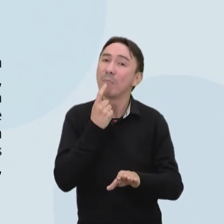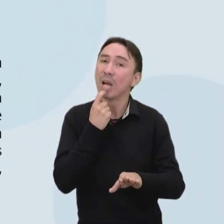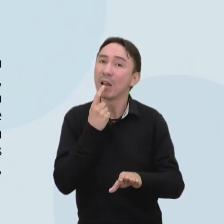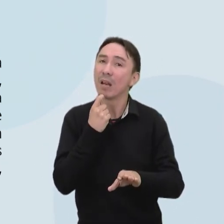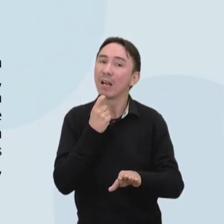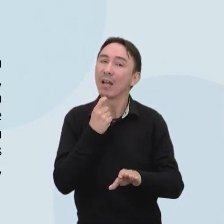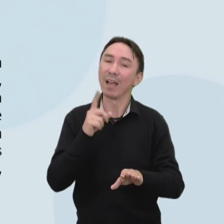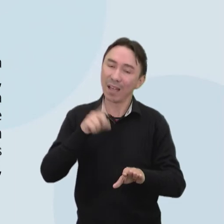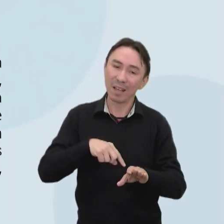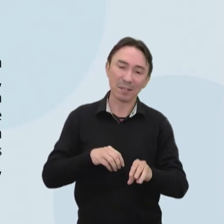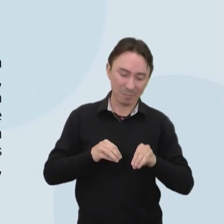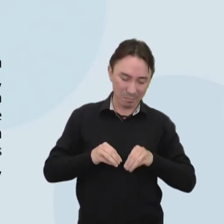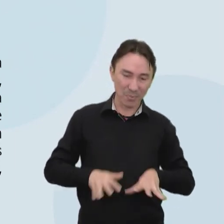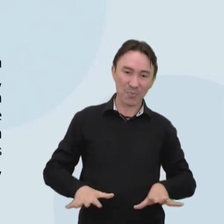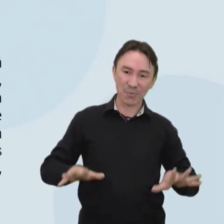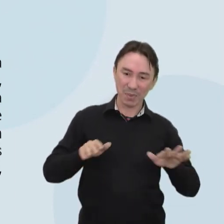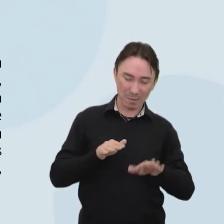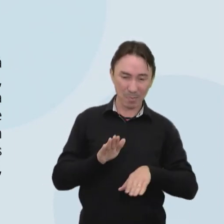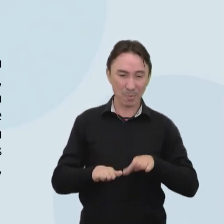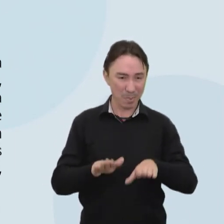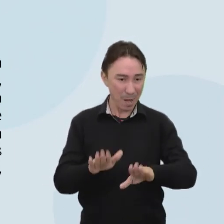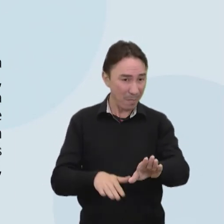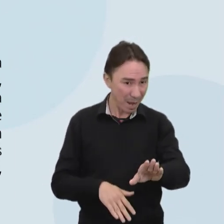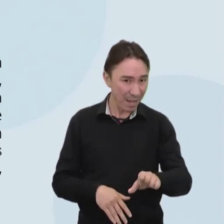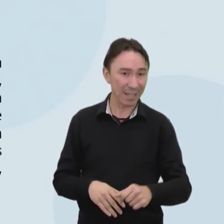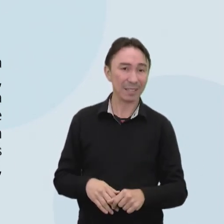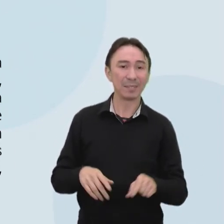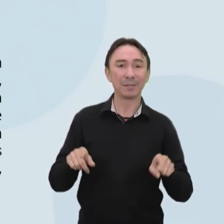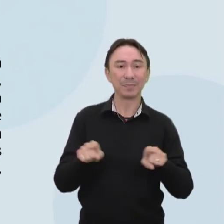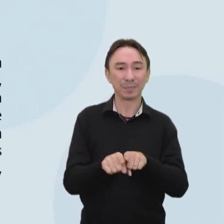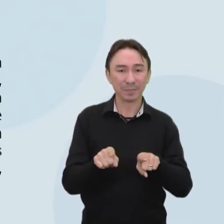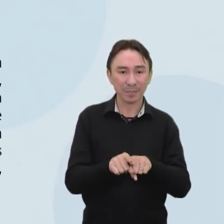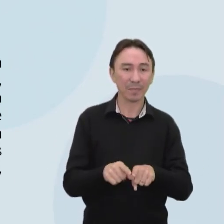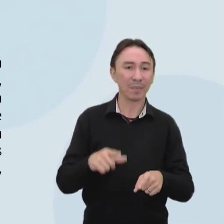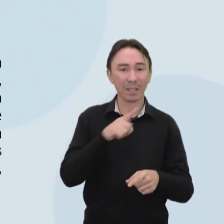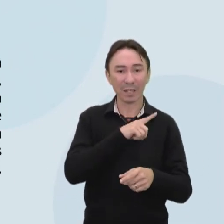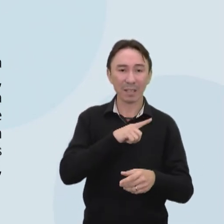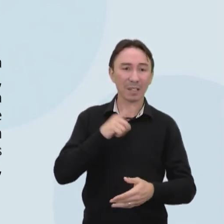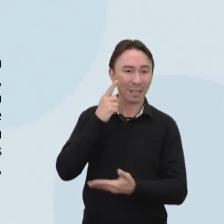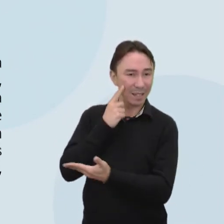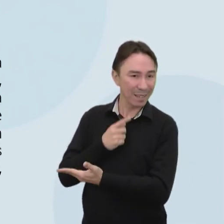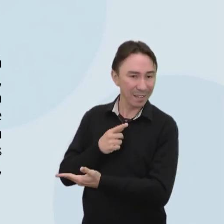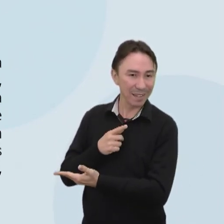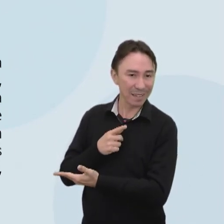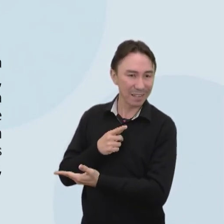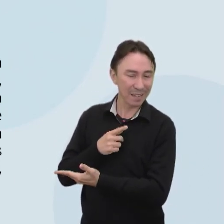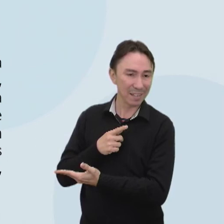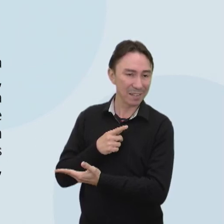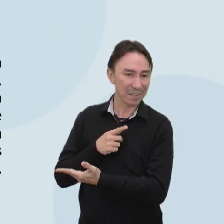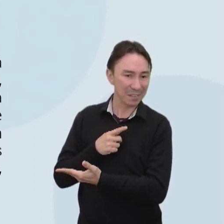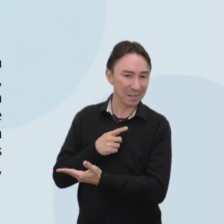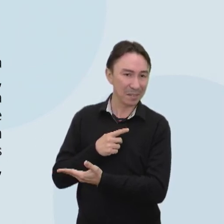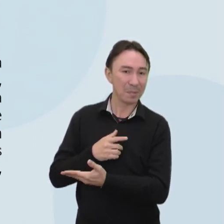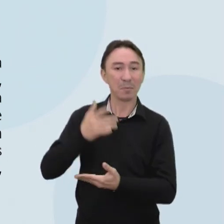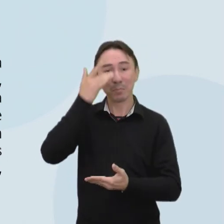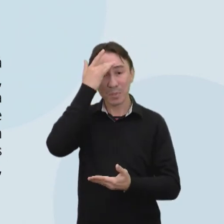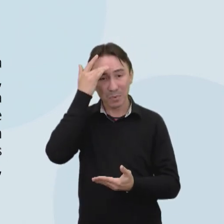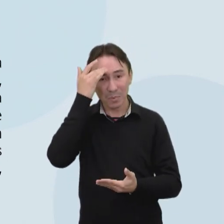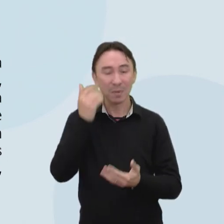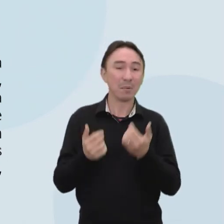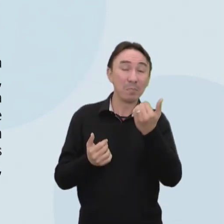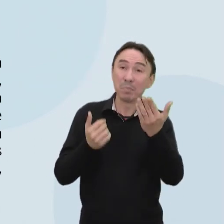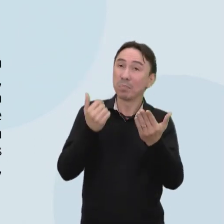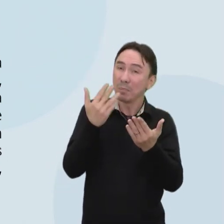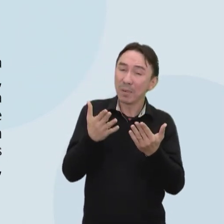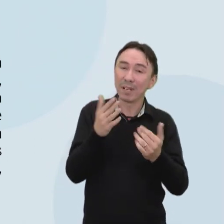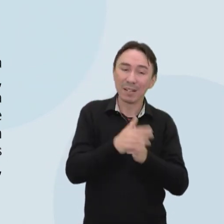parece a bandeira do Congo, pode ser relacionado ao assassinato do Moise, né? Pessoas negras ao fundo e a